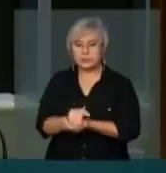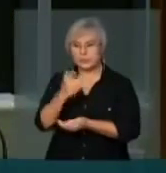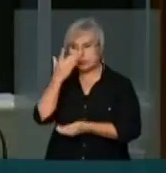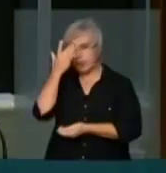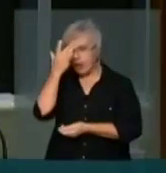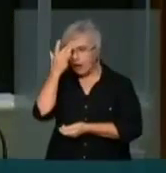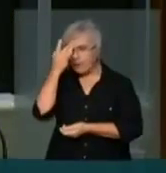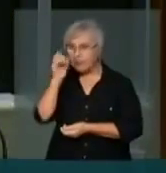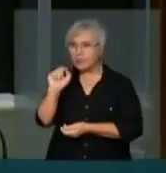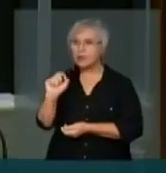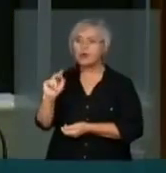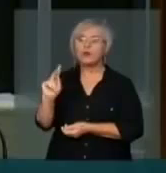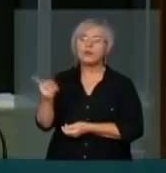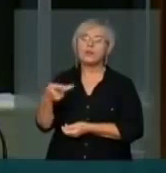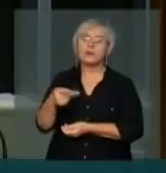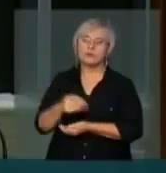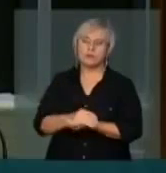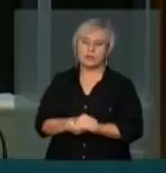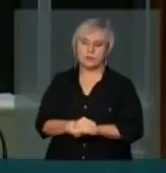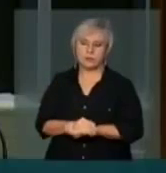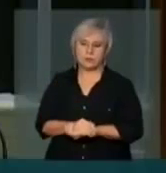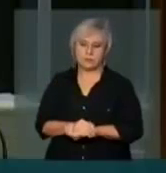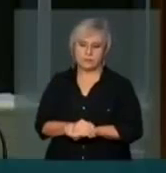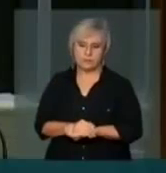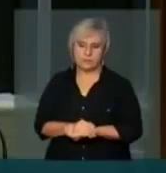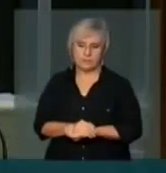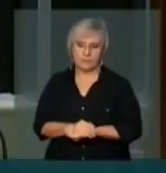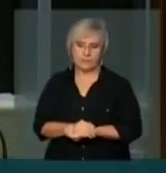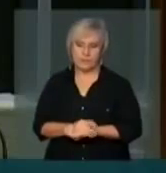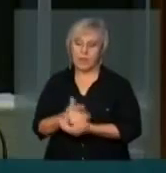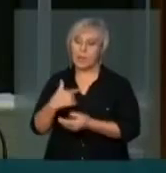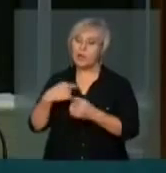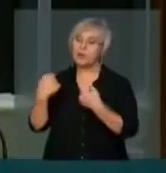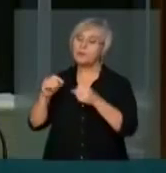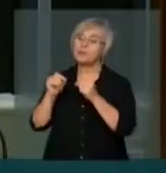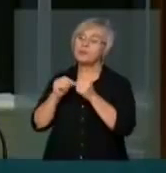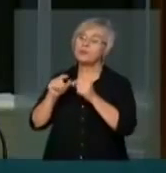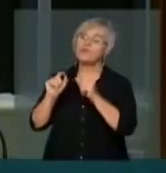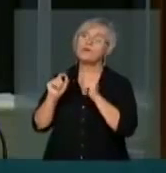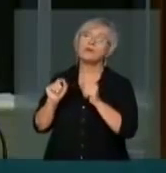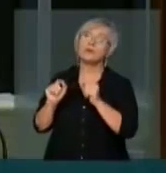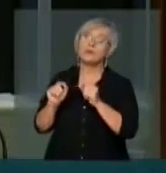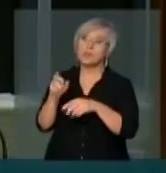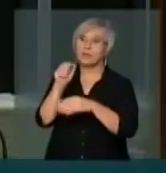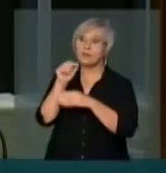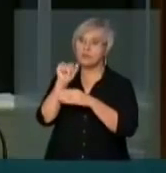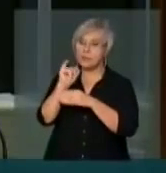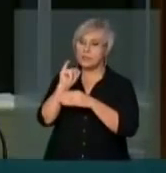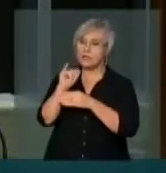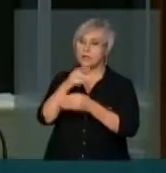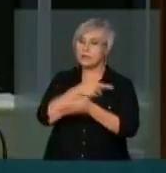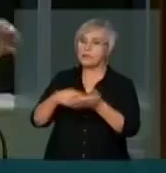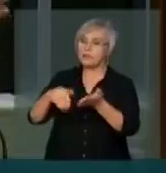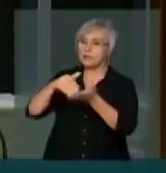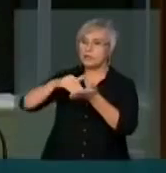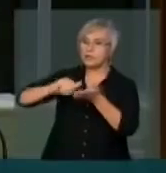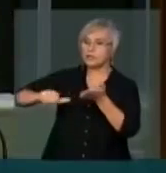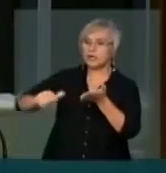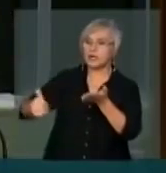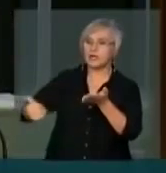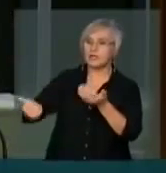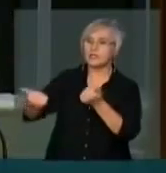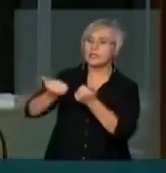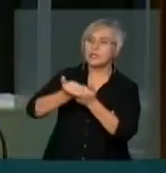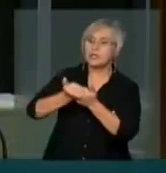uso, uma movimentação golpista que leve à derrubada de uma presidente legitimamente eleita. Quando